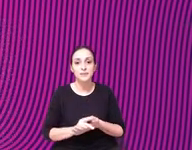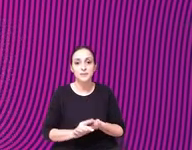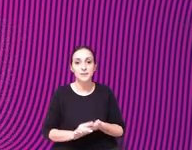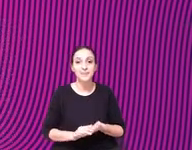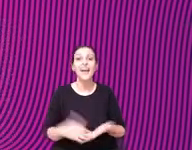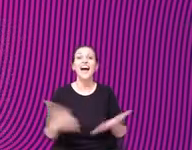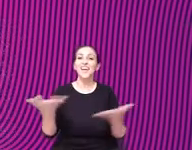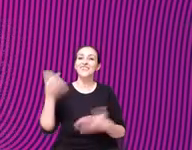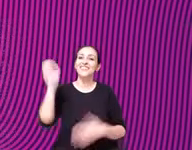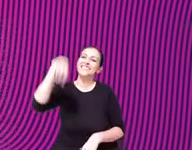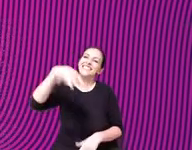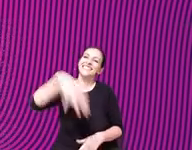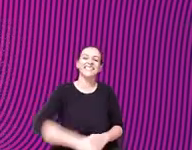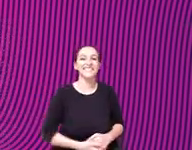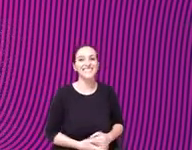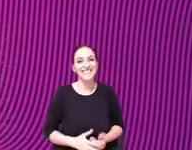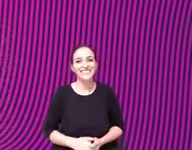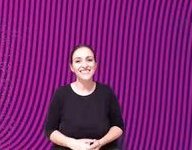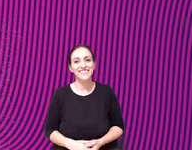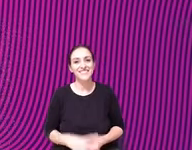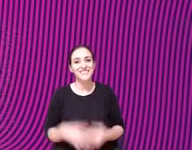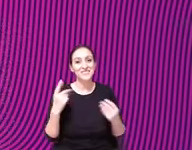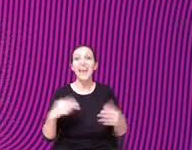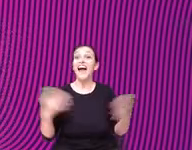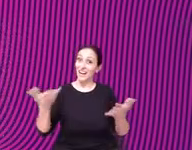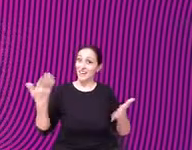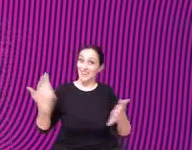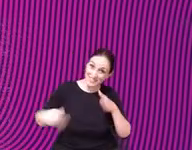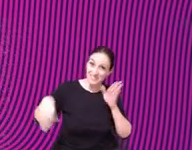Agora chegaram. Agora chegaram.